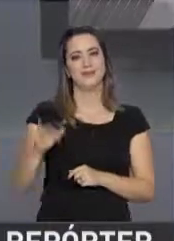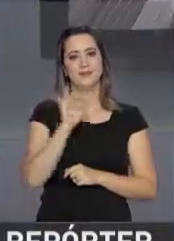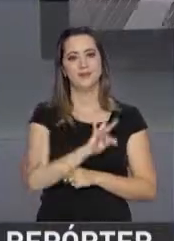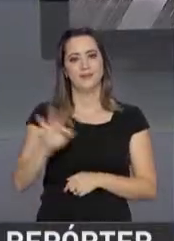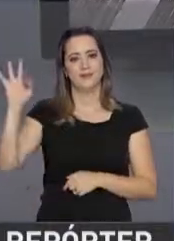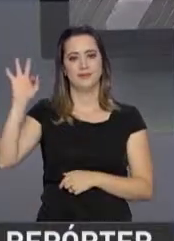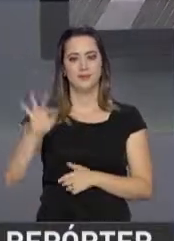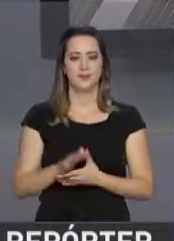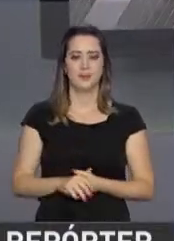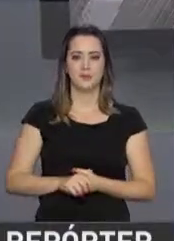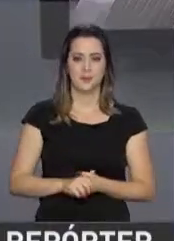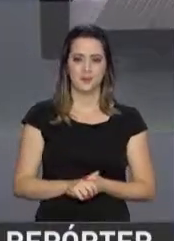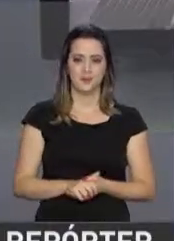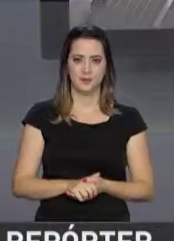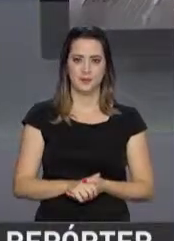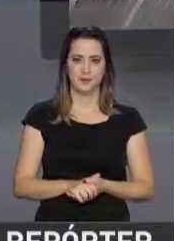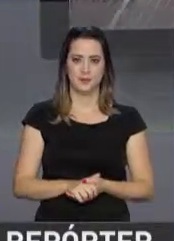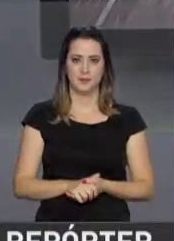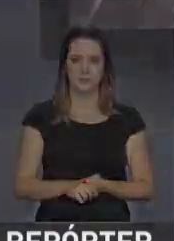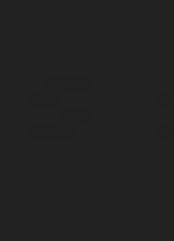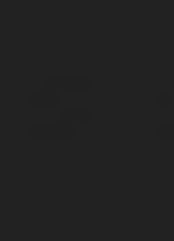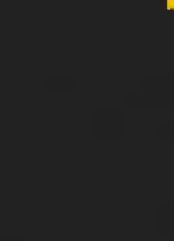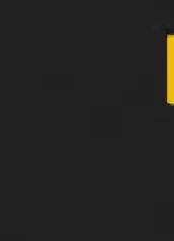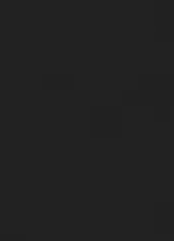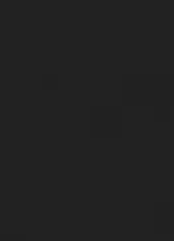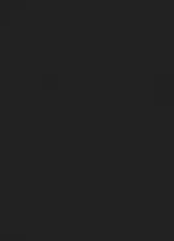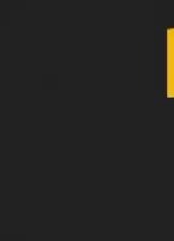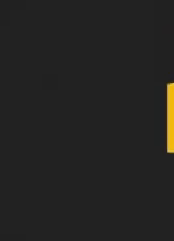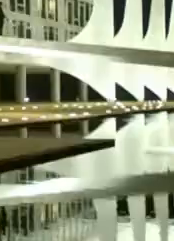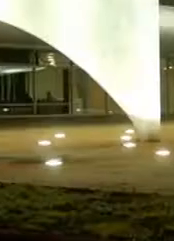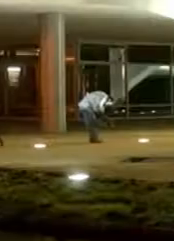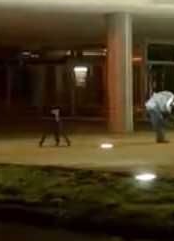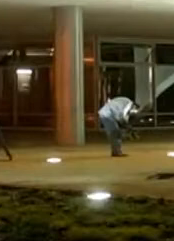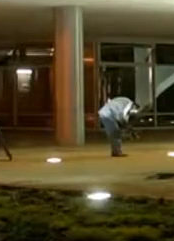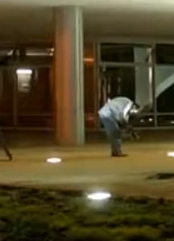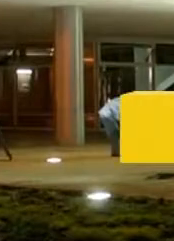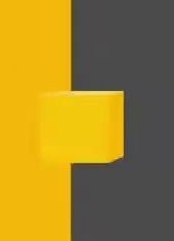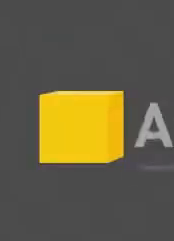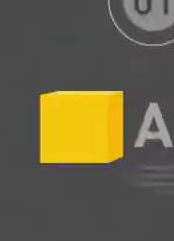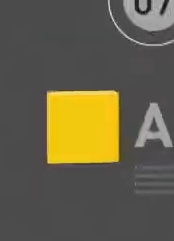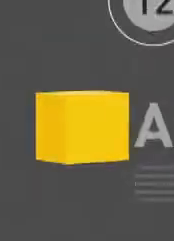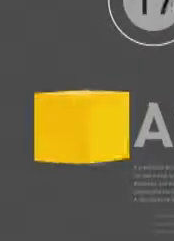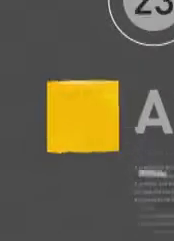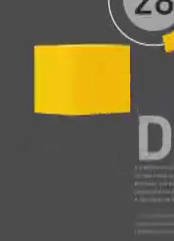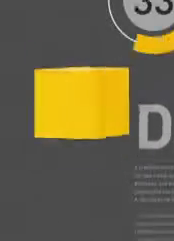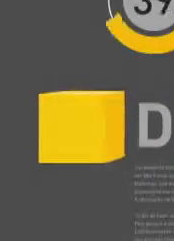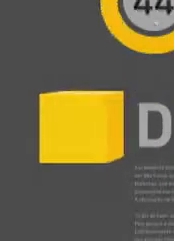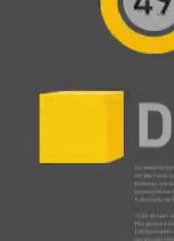NBR, a TV do Governo Federal.